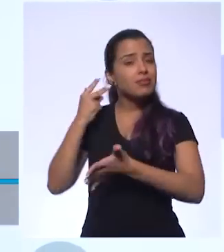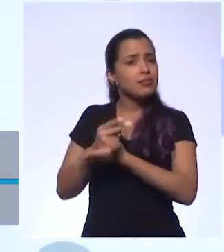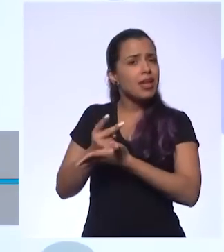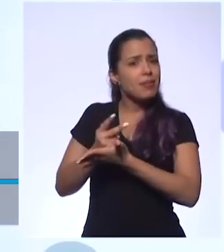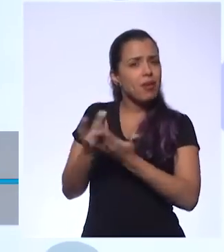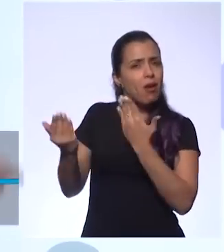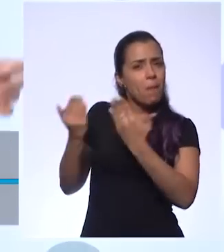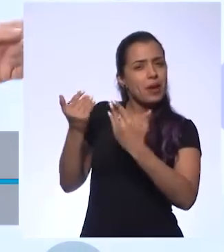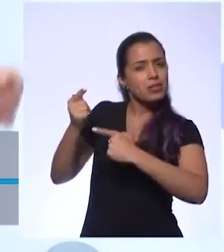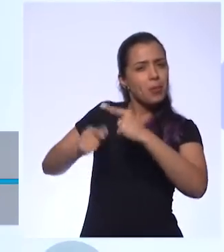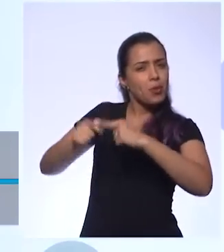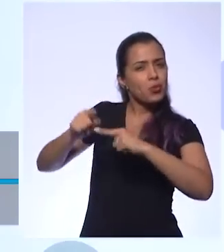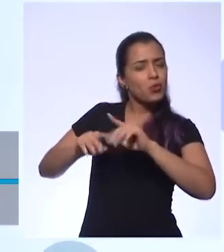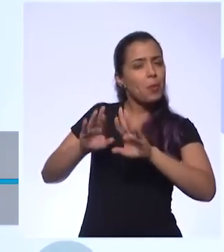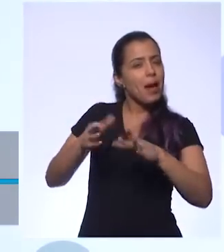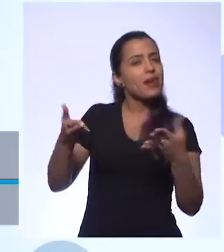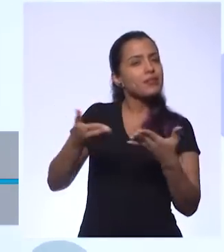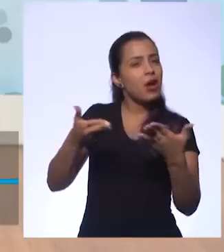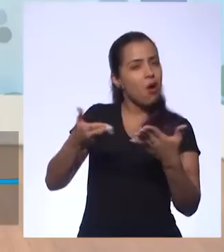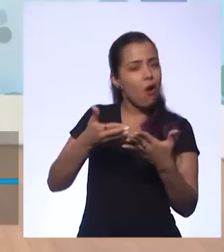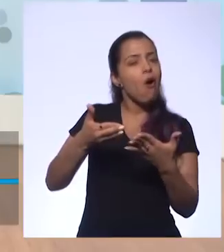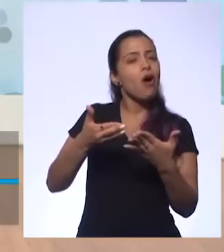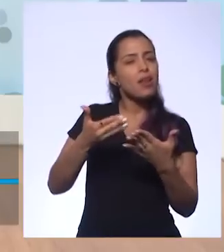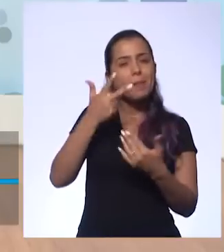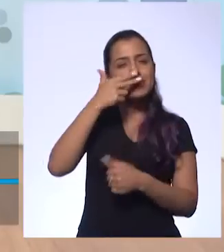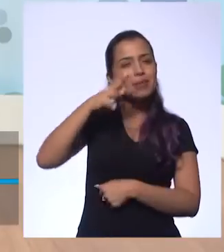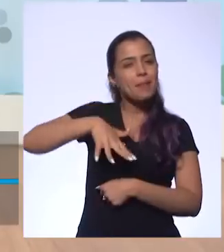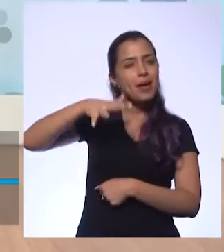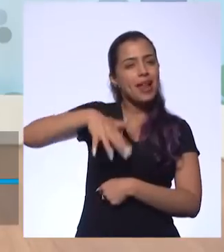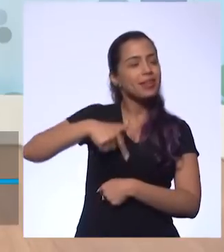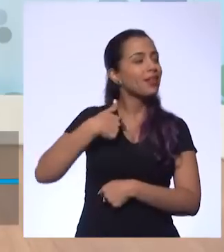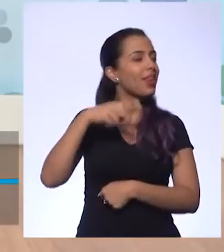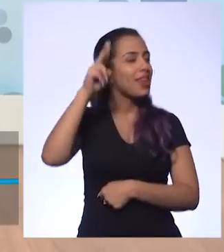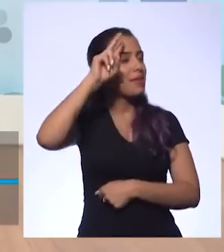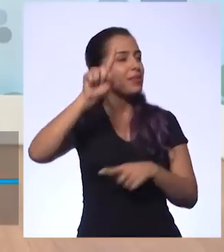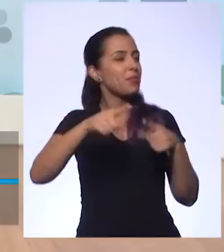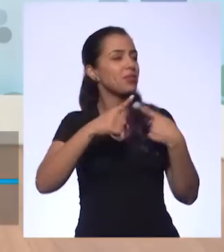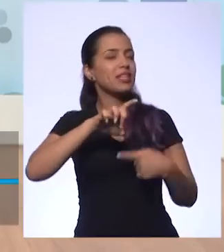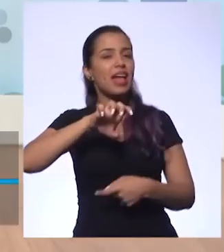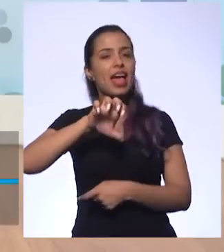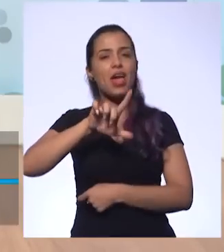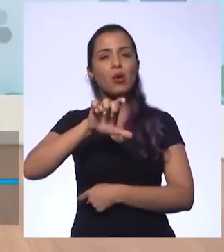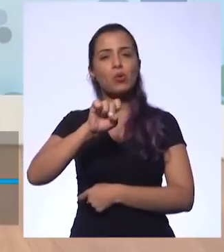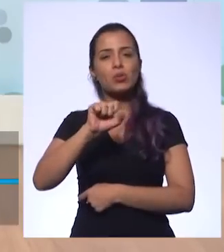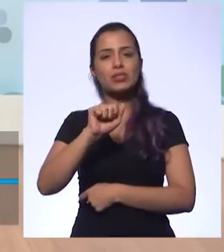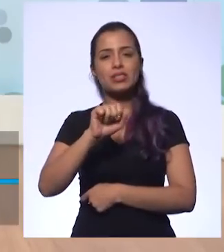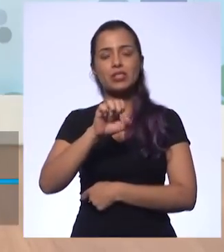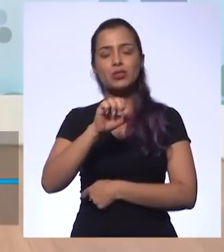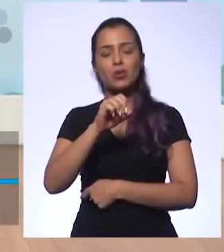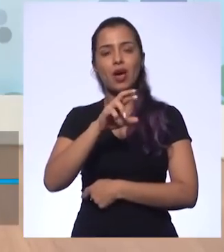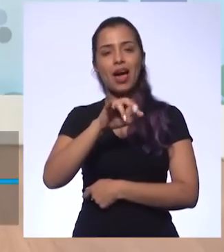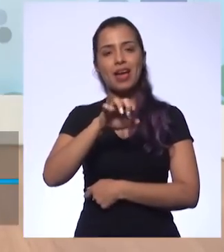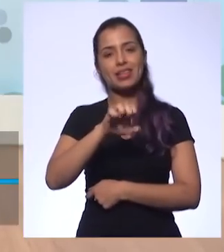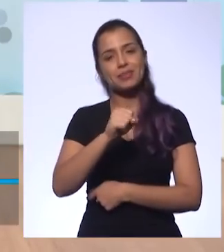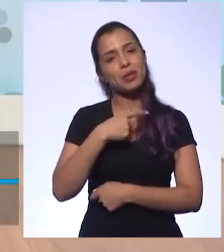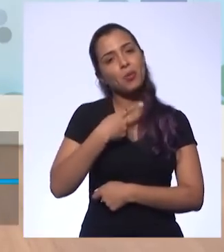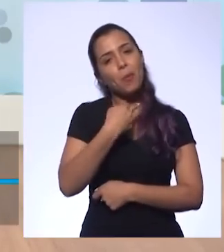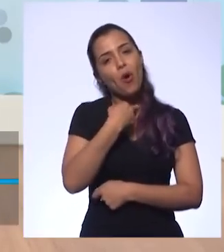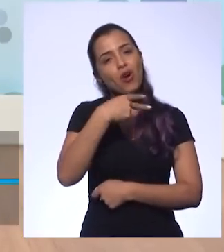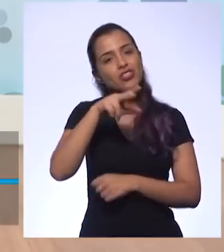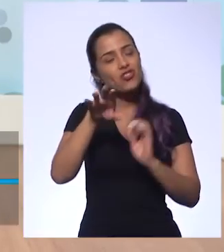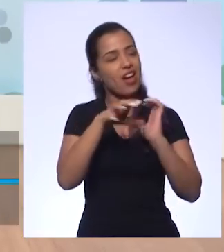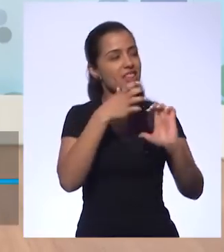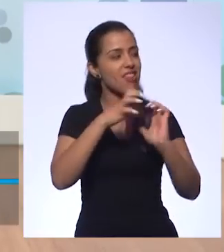muito barato. Eu lembrei da música da Elza Soares aqui, mas acho que não pode colocar. É. Olha. Vamos lá. Ó, não, teve um